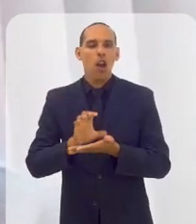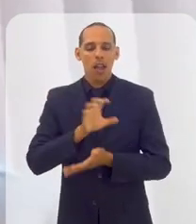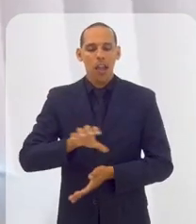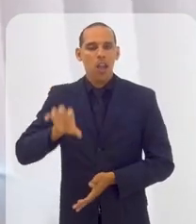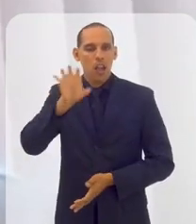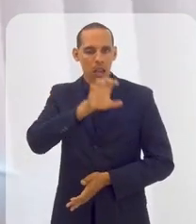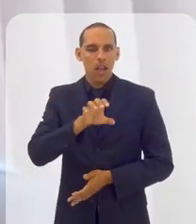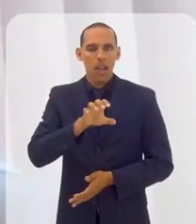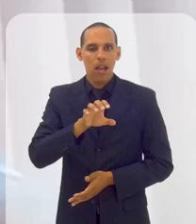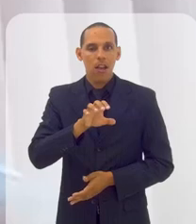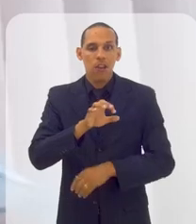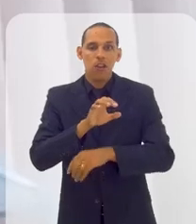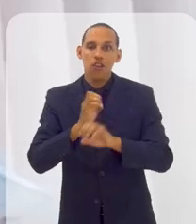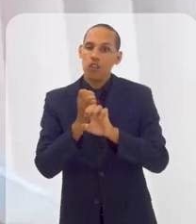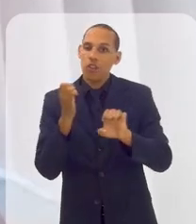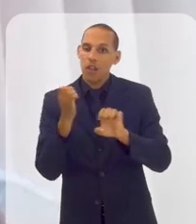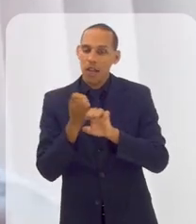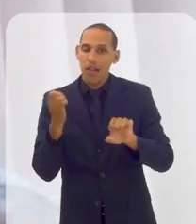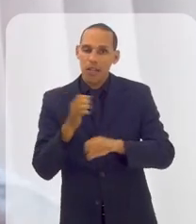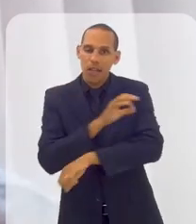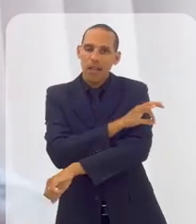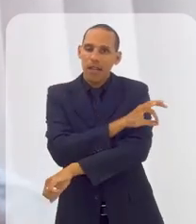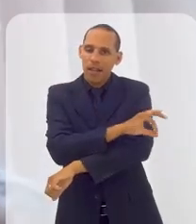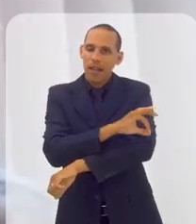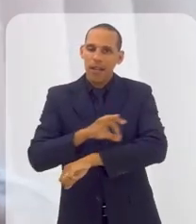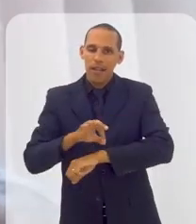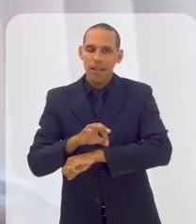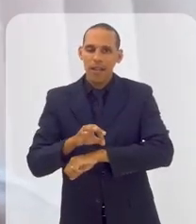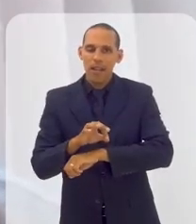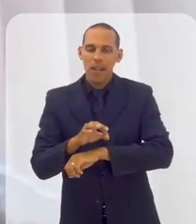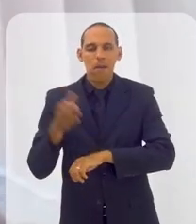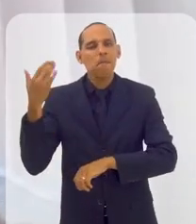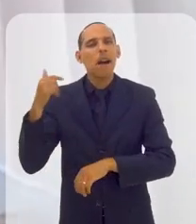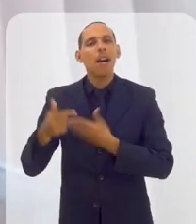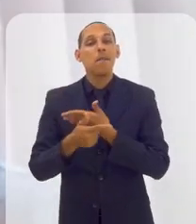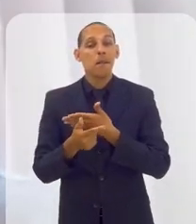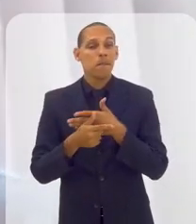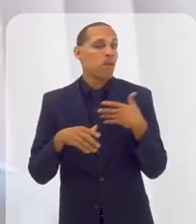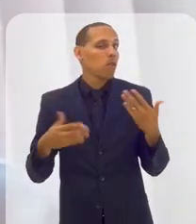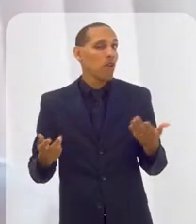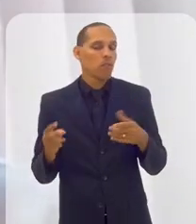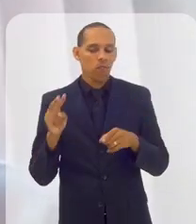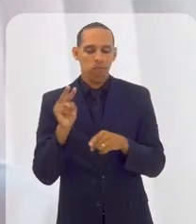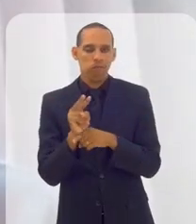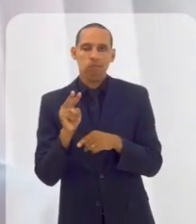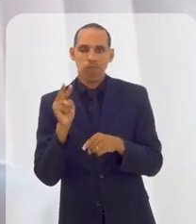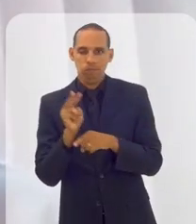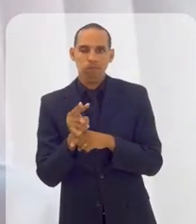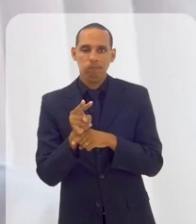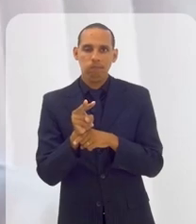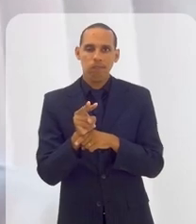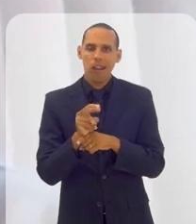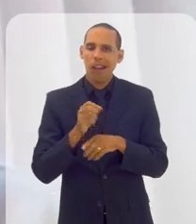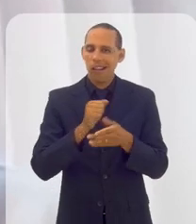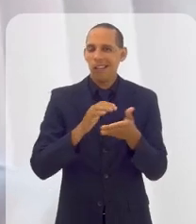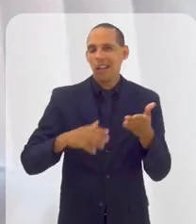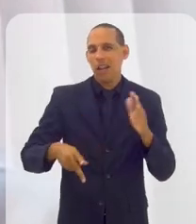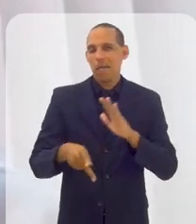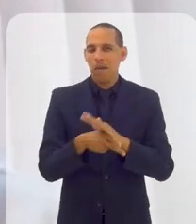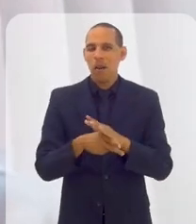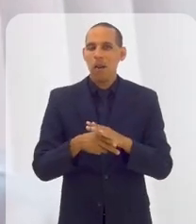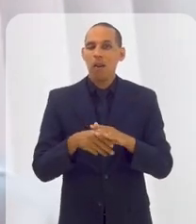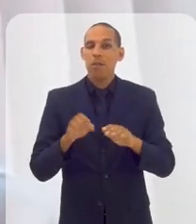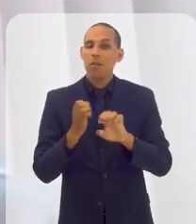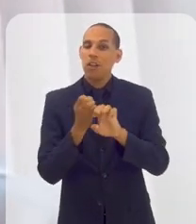e Arquitetura, tinha um papel de fiscalizar a atividade profissional dos